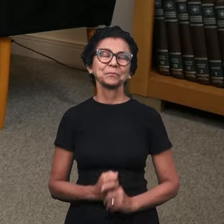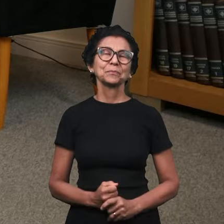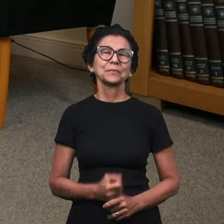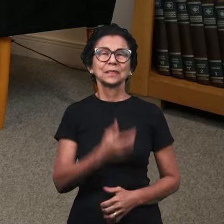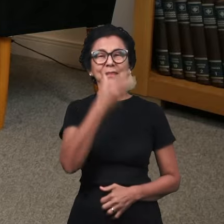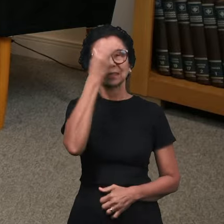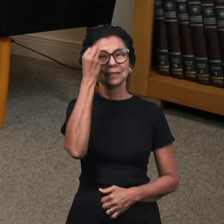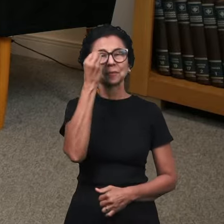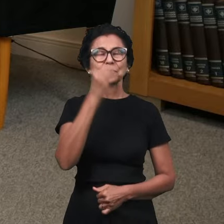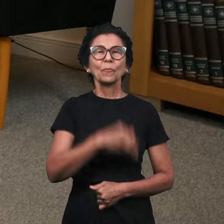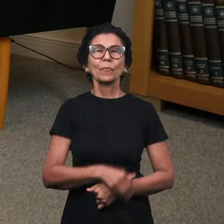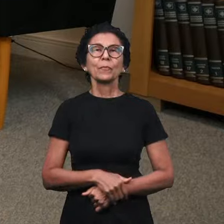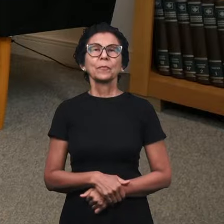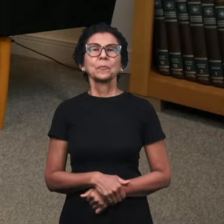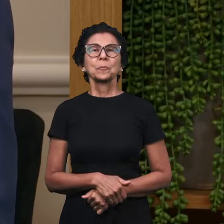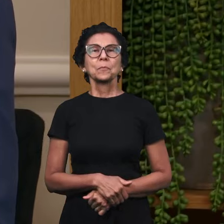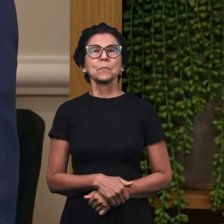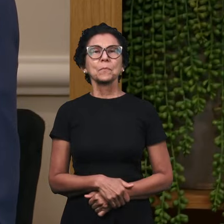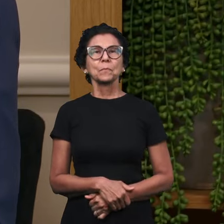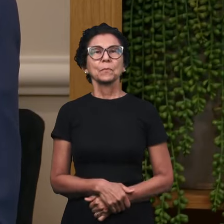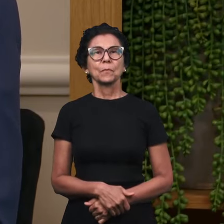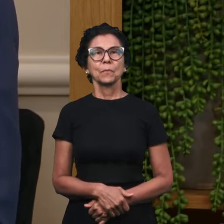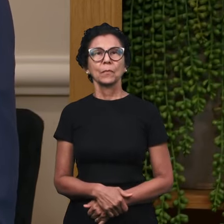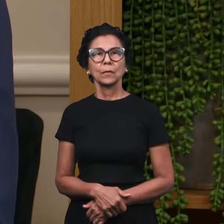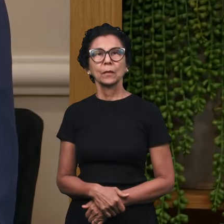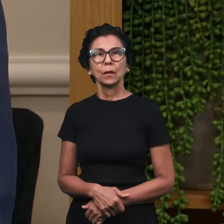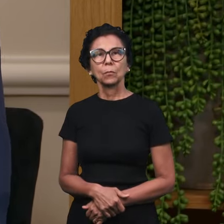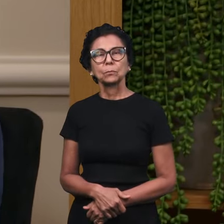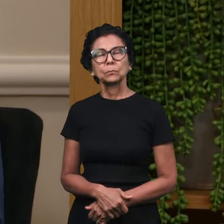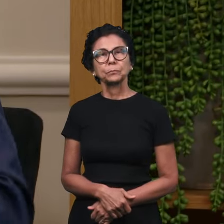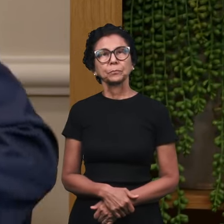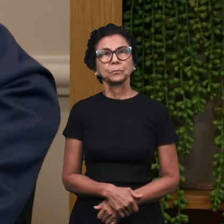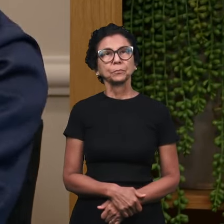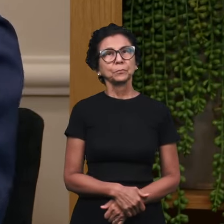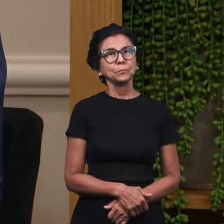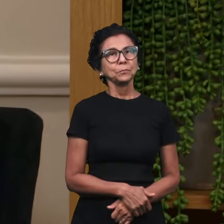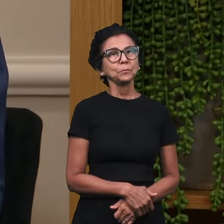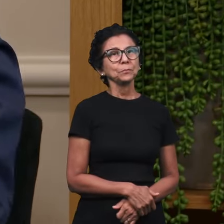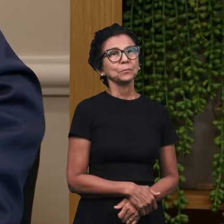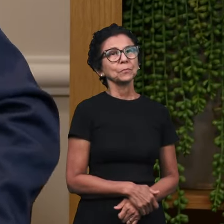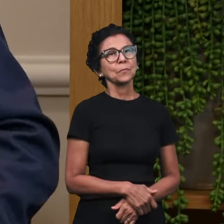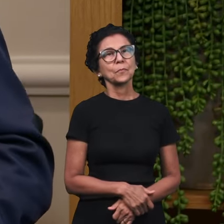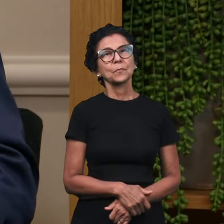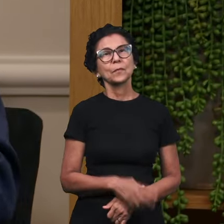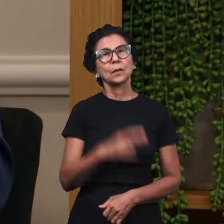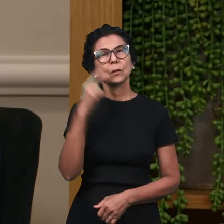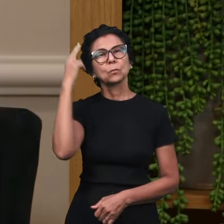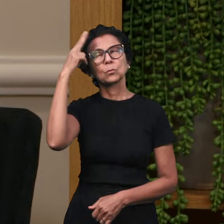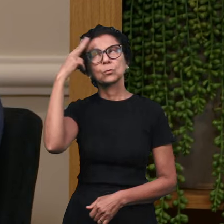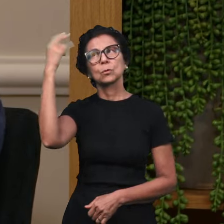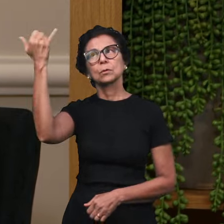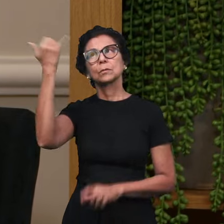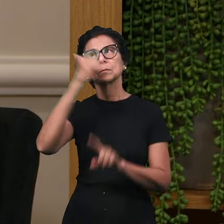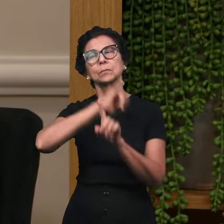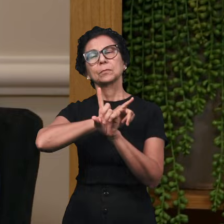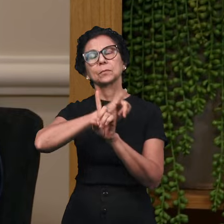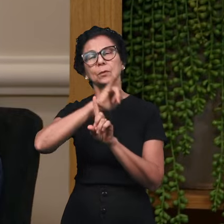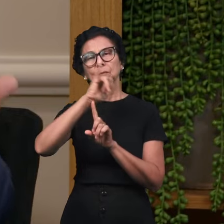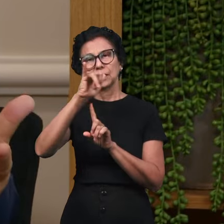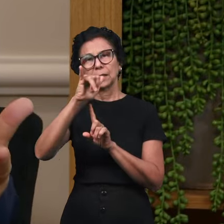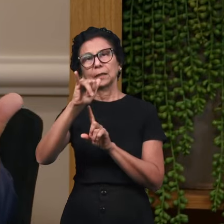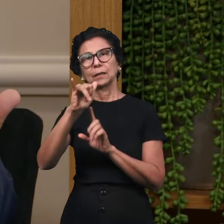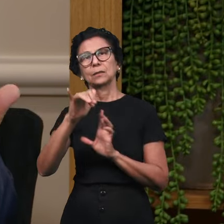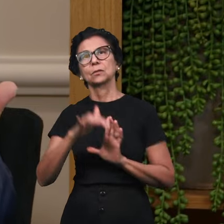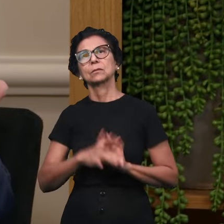rebanho. Excelente. Bem, meus amados, sonhos proféticos, nós percebemos que Deus